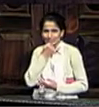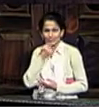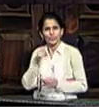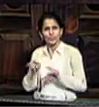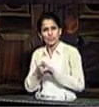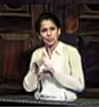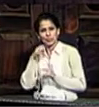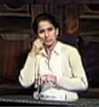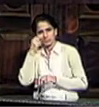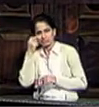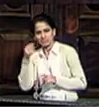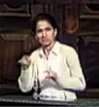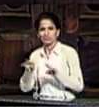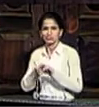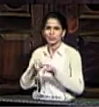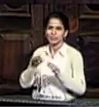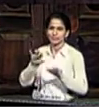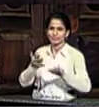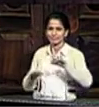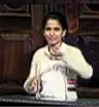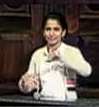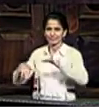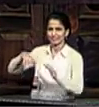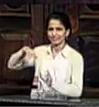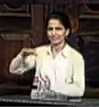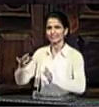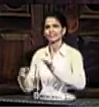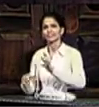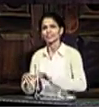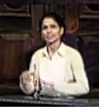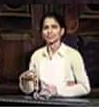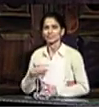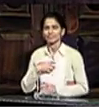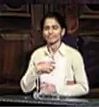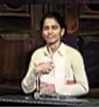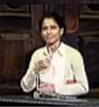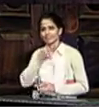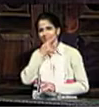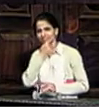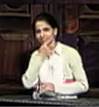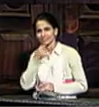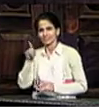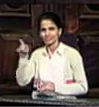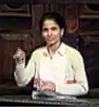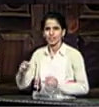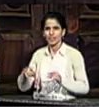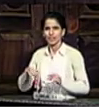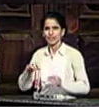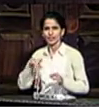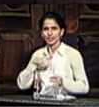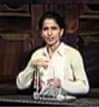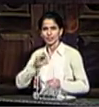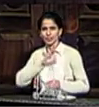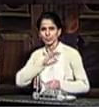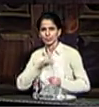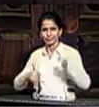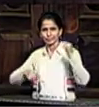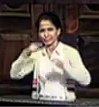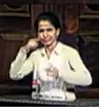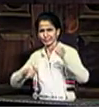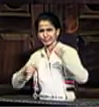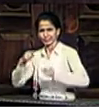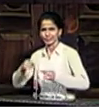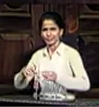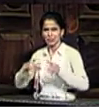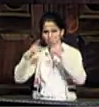a instabilidade e a insatisfação de ver policiais em confronto com servidores da